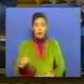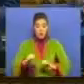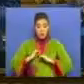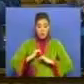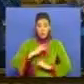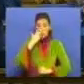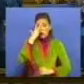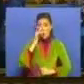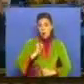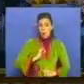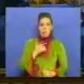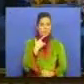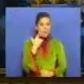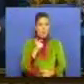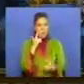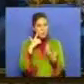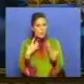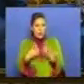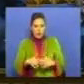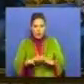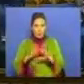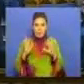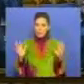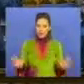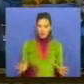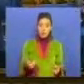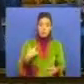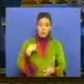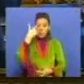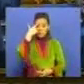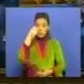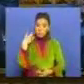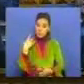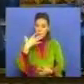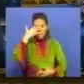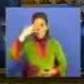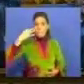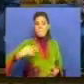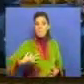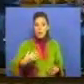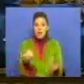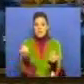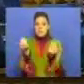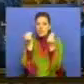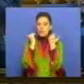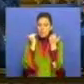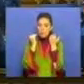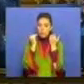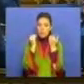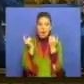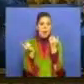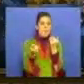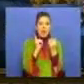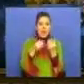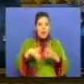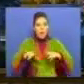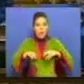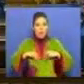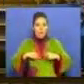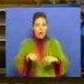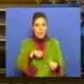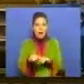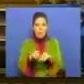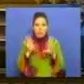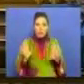ponto de vista não pode deixar dúvidas. Nós entendemos que uma moral informa, mas não conforma a